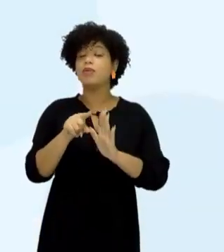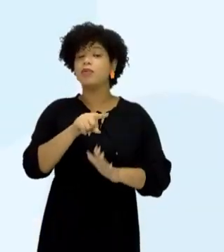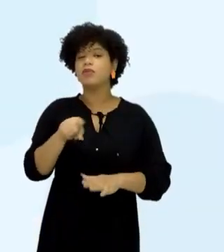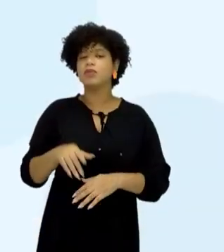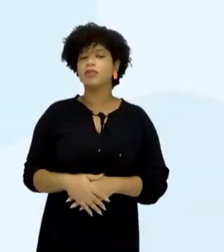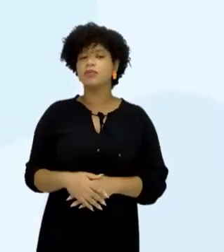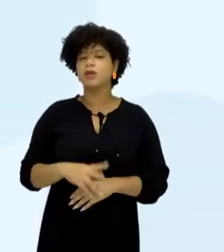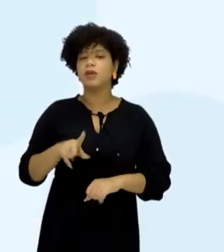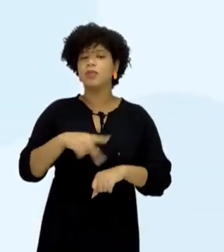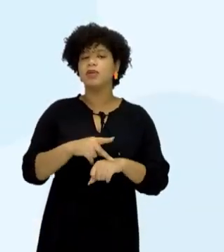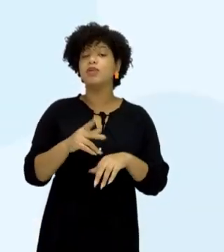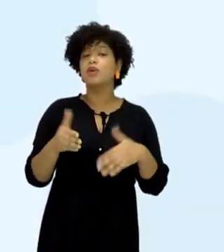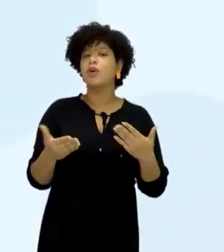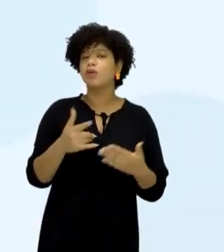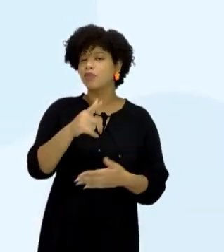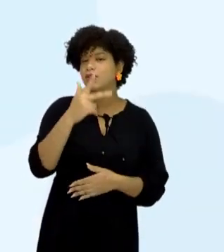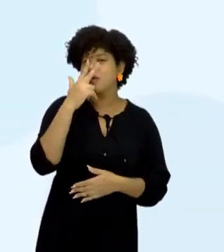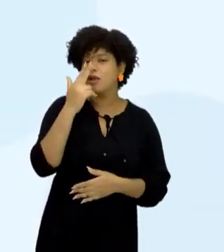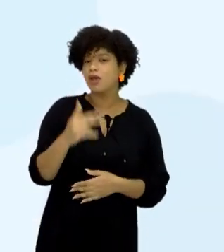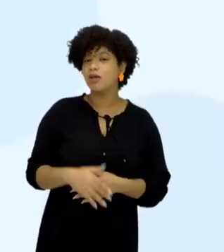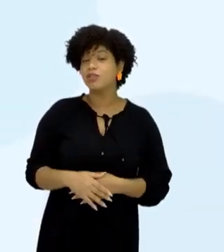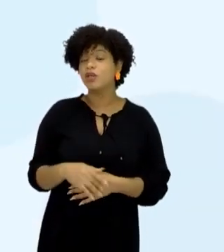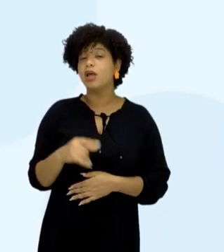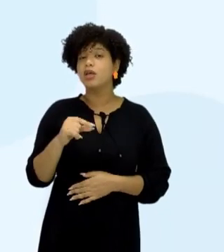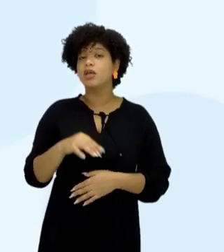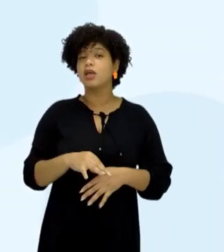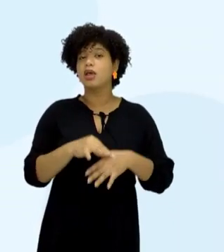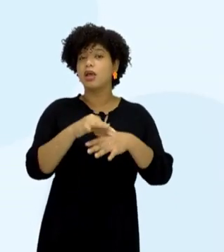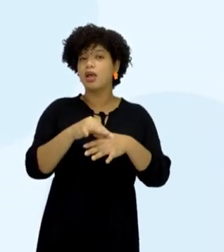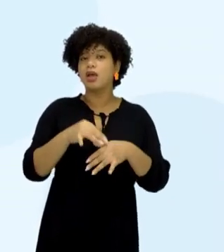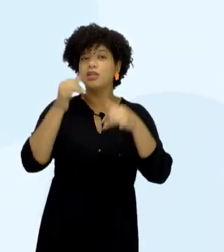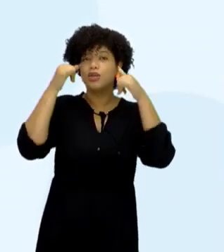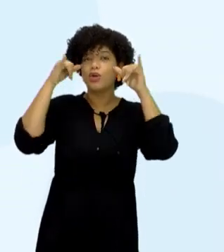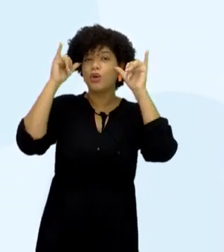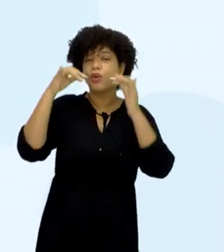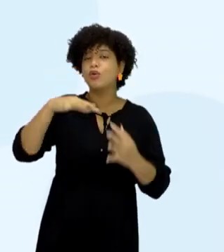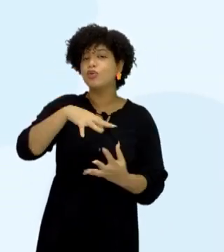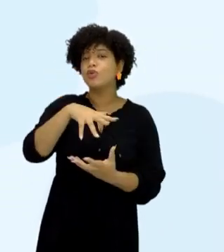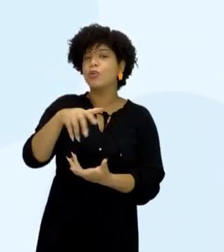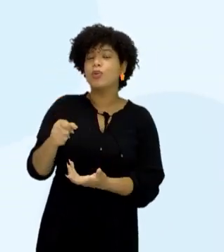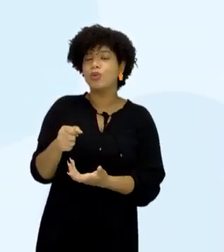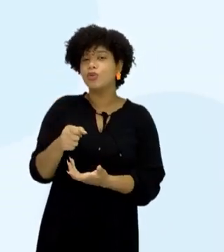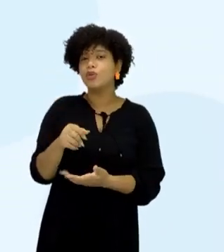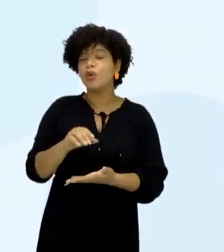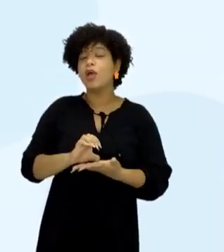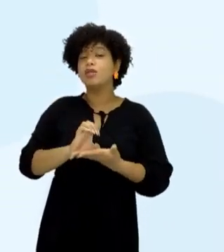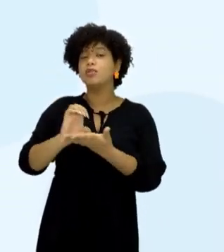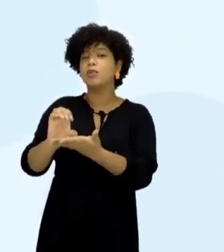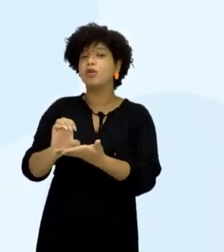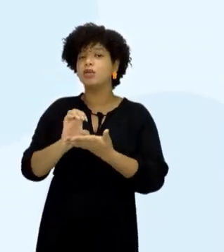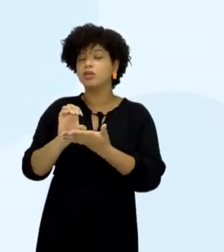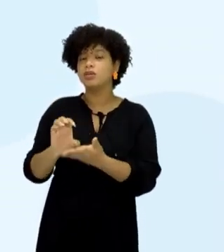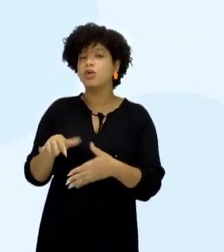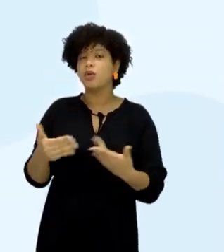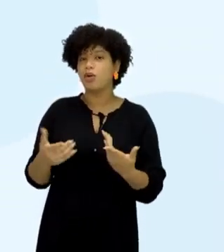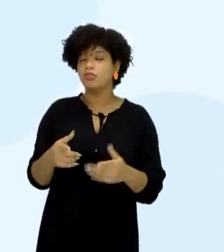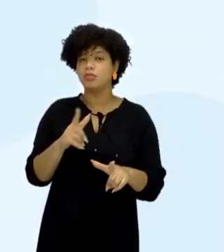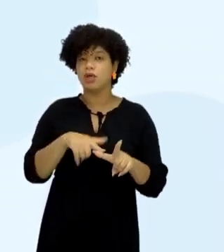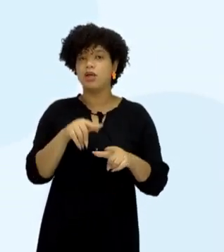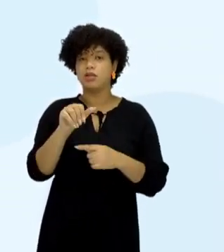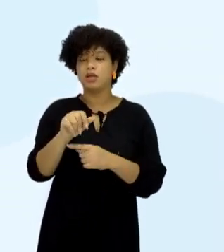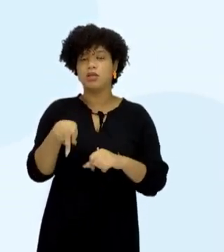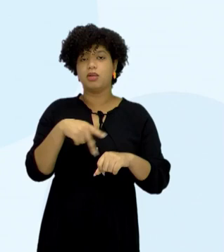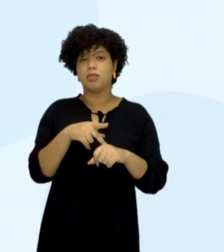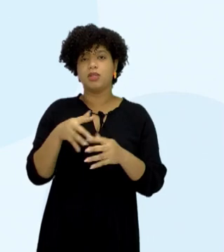Qual país foi o maior produtor e exportador de carne bovina no mundo em 2019? Aí nós temos o item A,